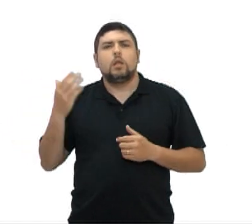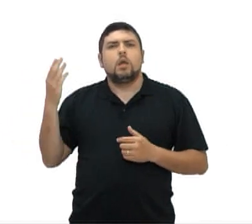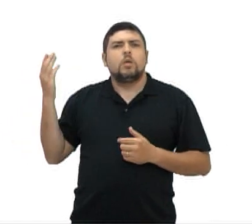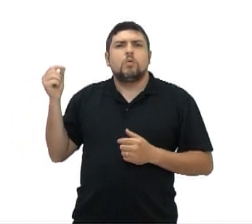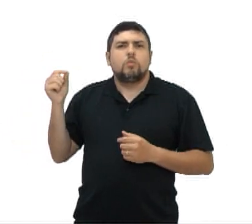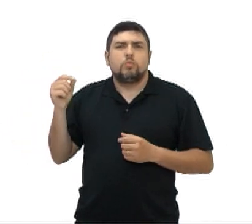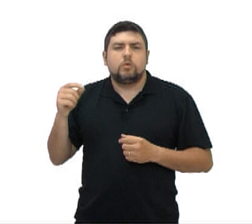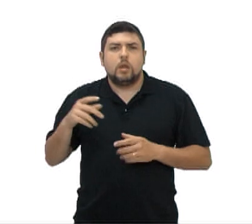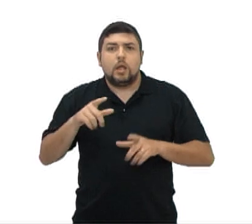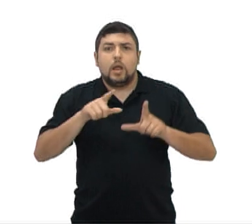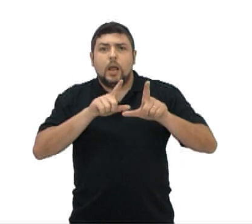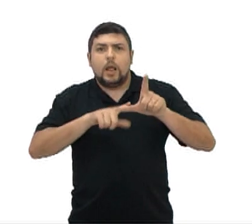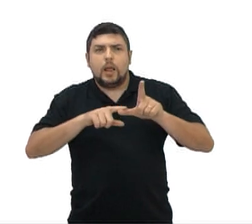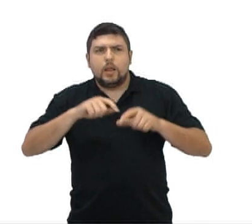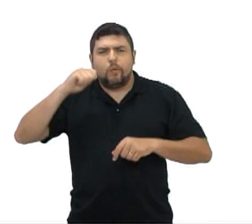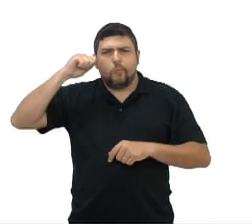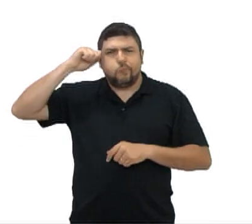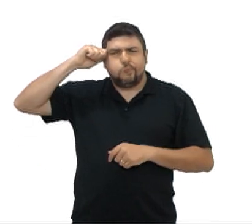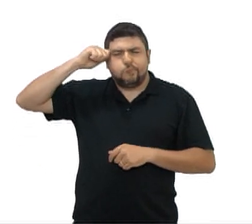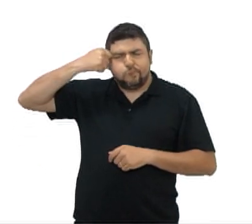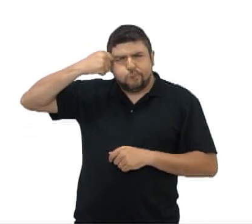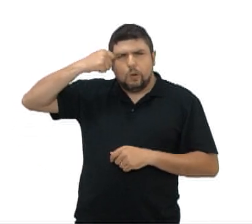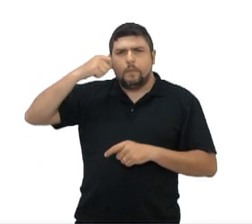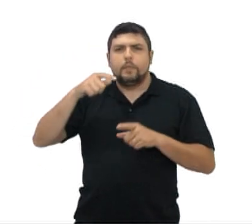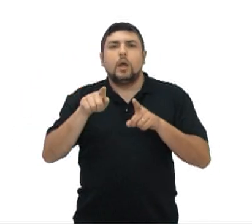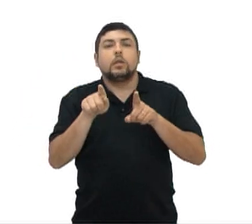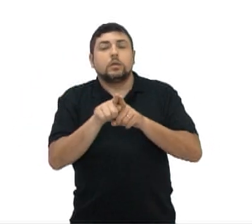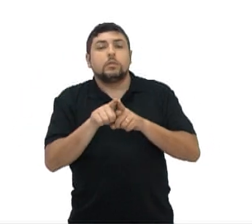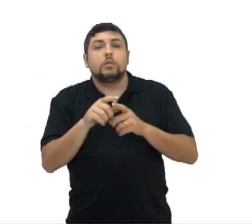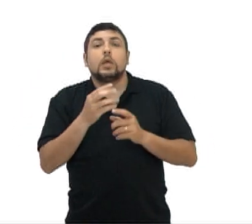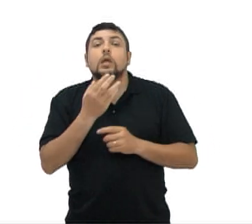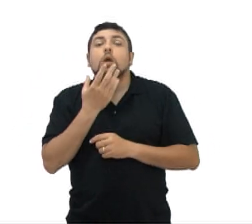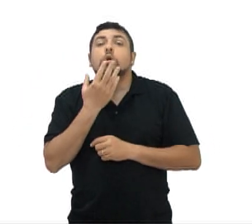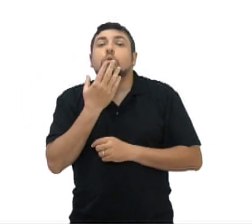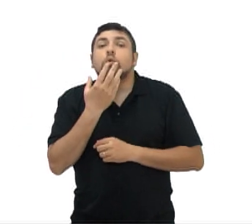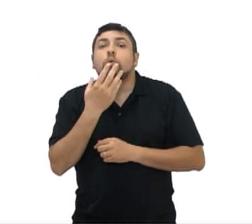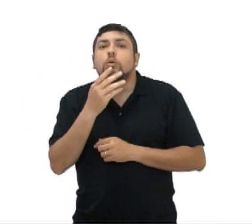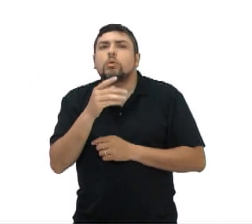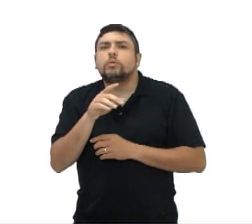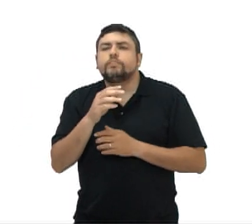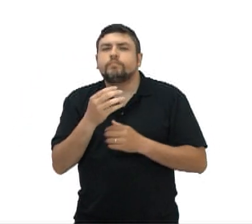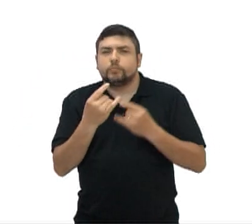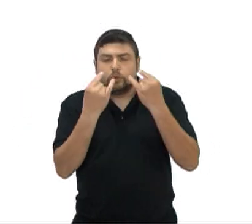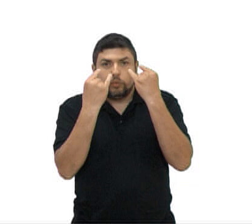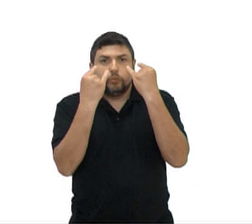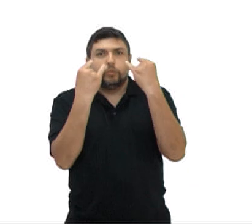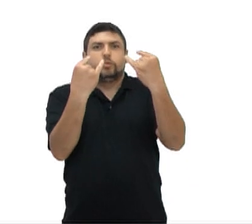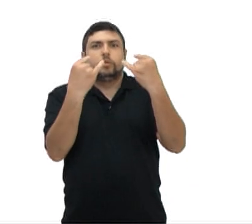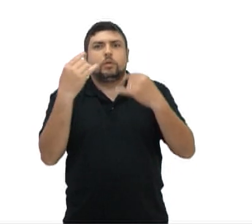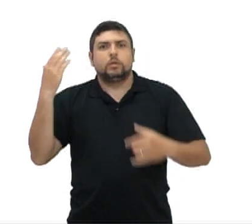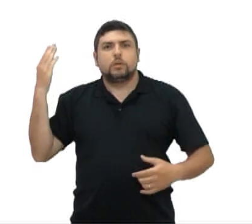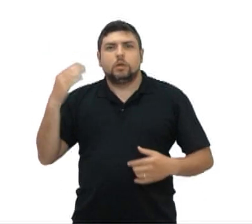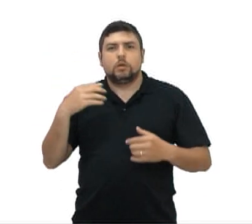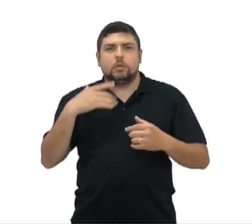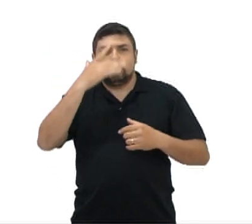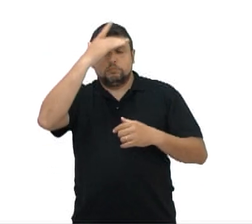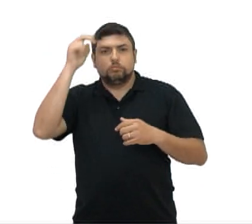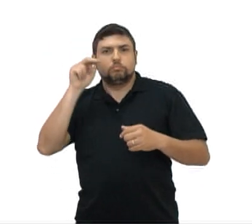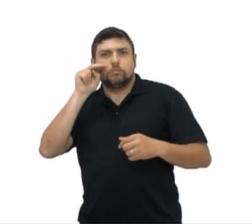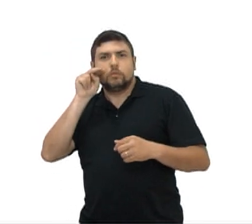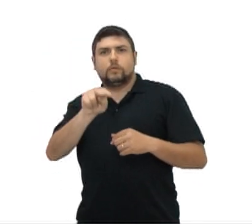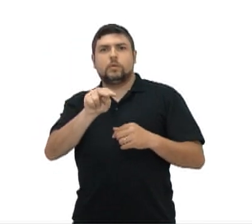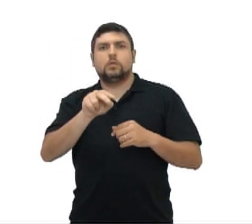estão em negrito, né, até a cor que foi escolhida para grafar essas letras, né, a cor vermelha para chamar a atenção. Né, então a gente